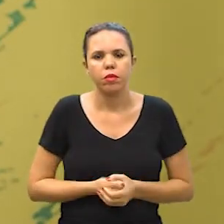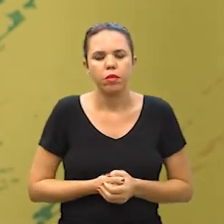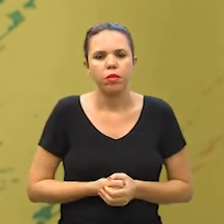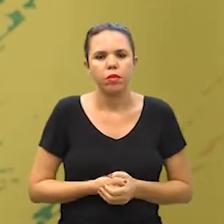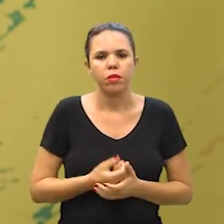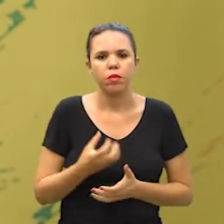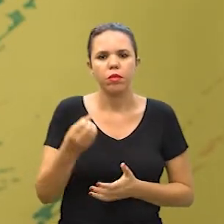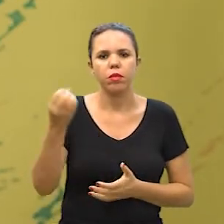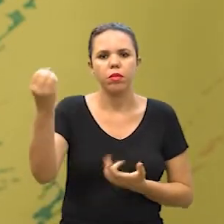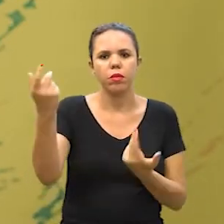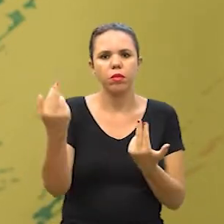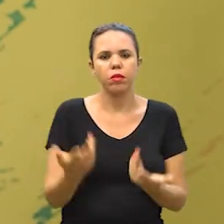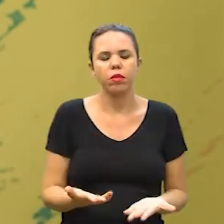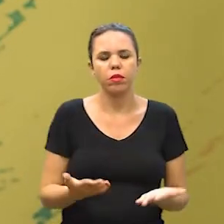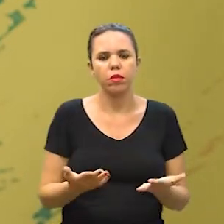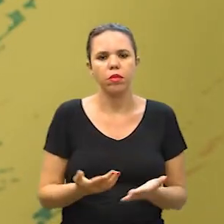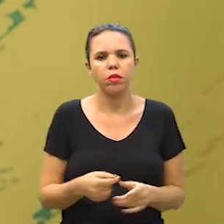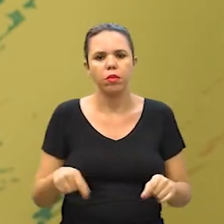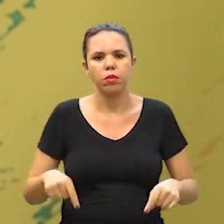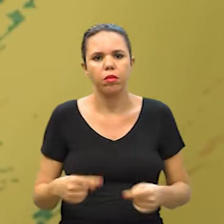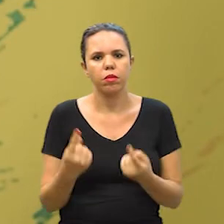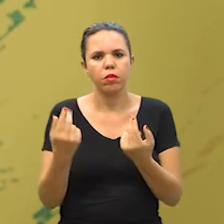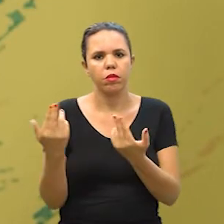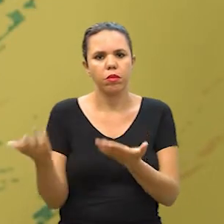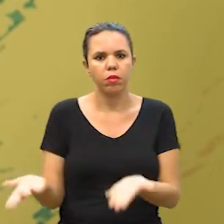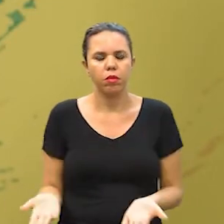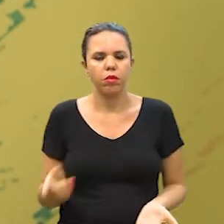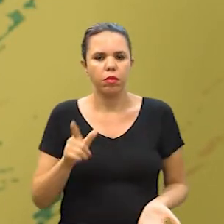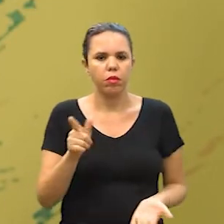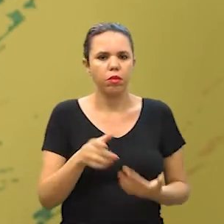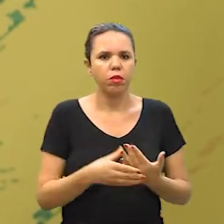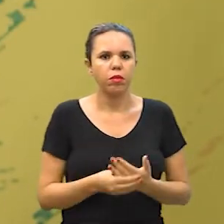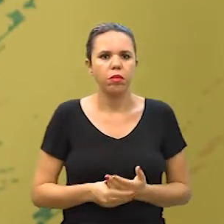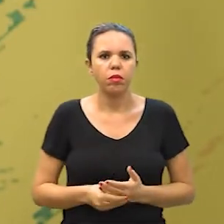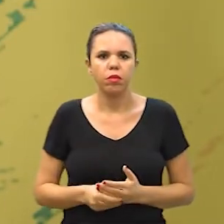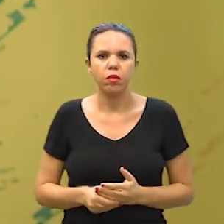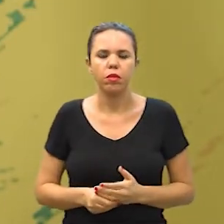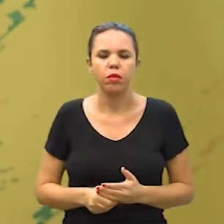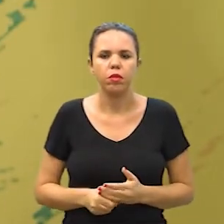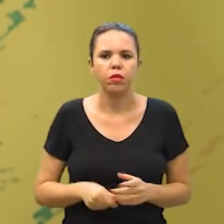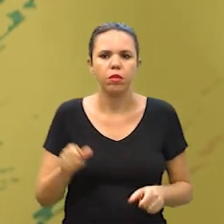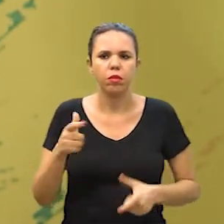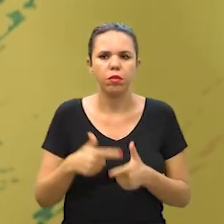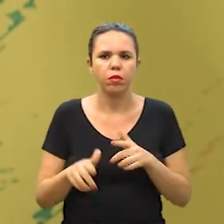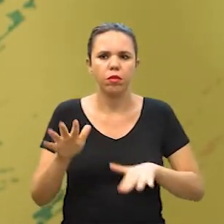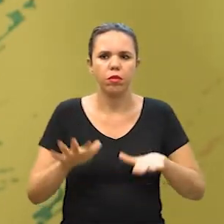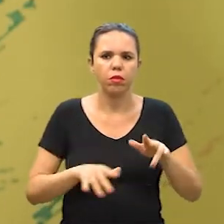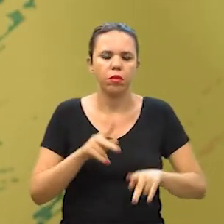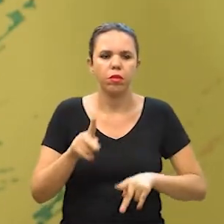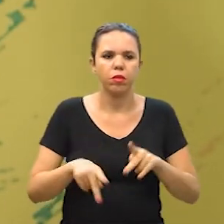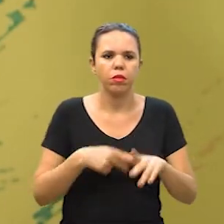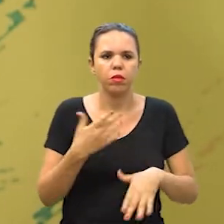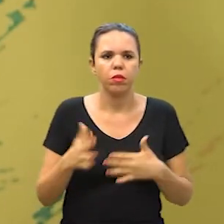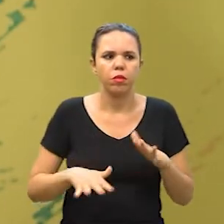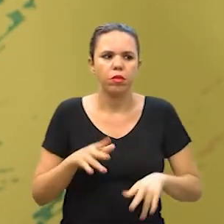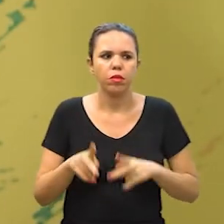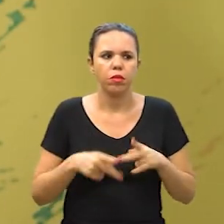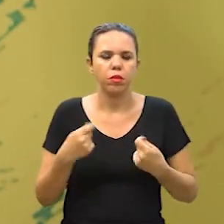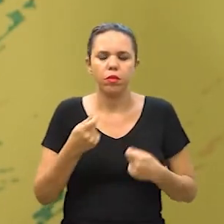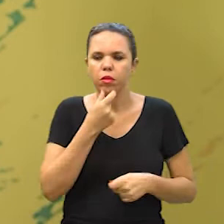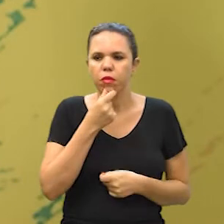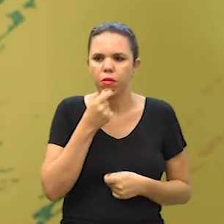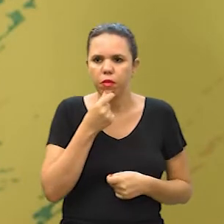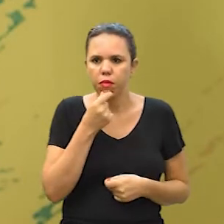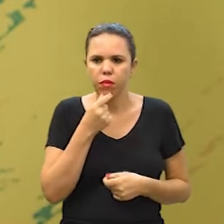uma viagem como essa, encarar um desafio como esse. Claro que cada caso é um caso, você às vezes precisa do